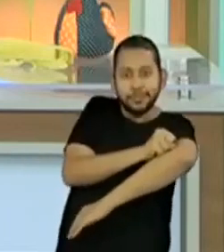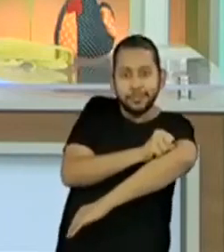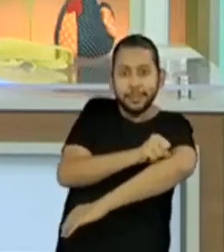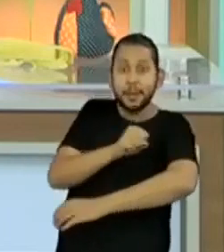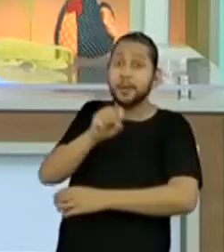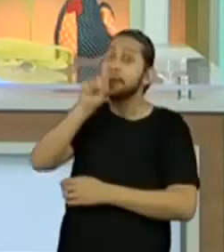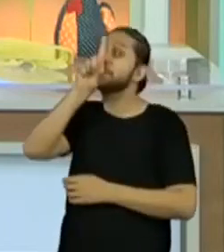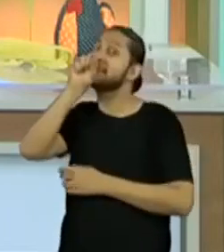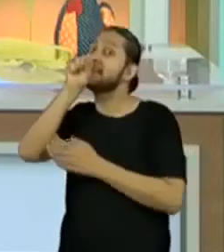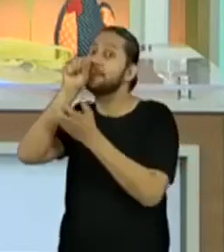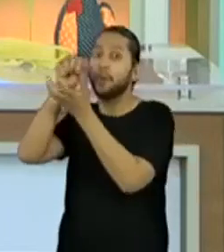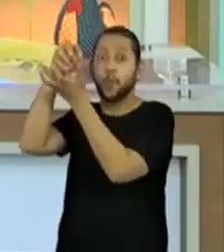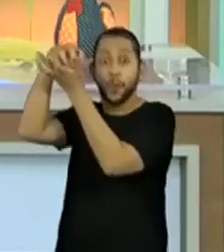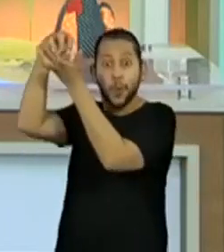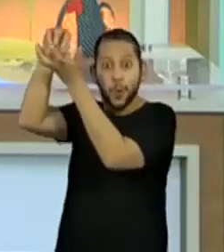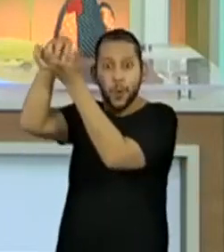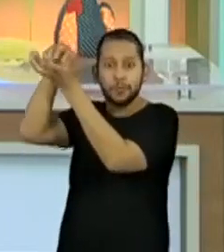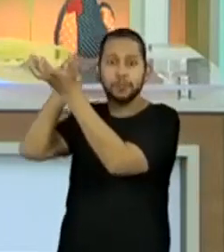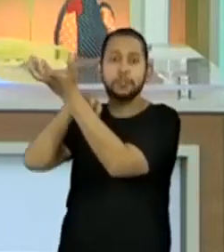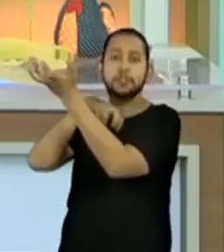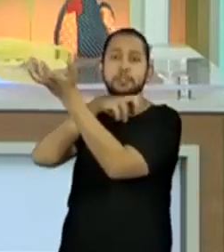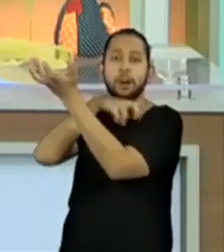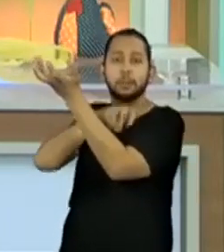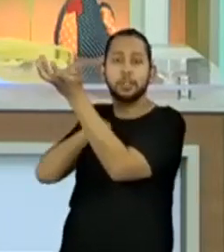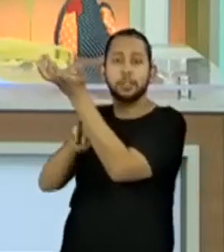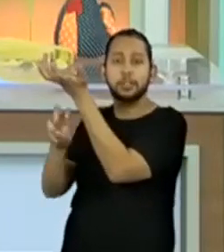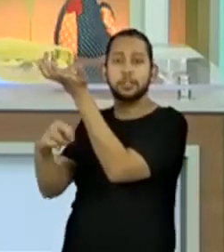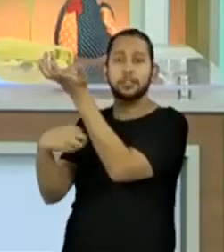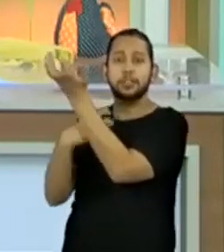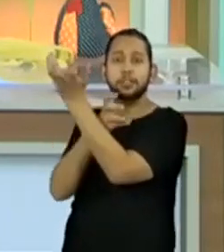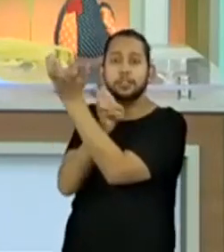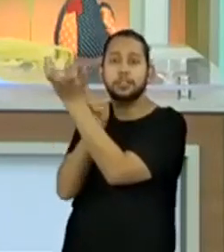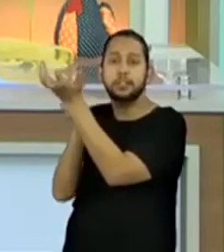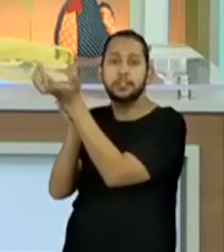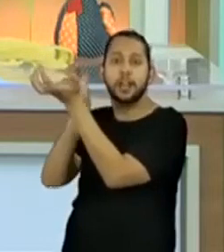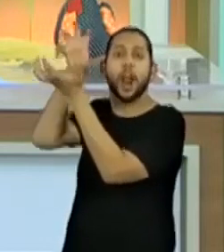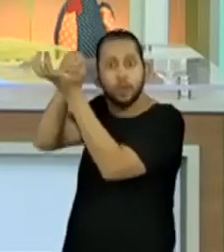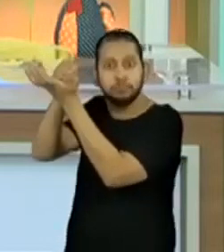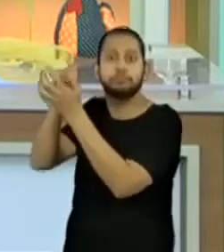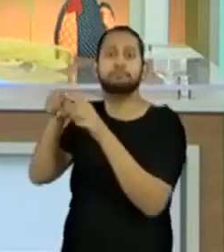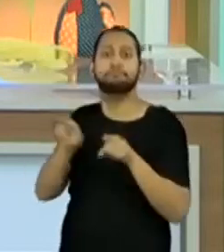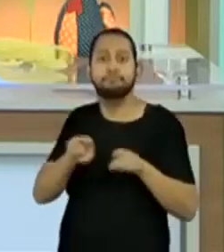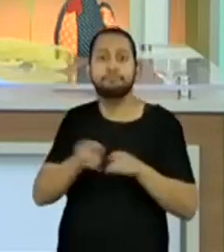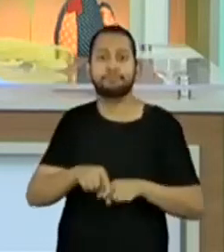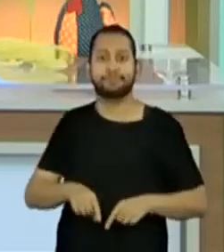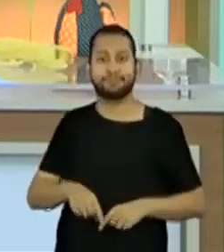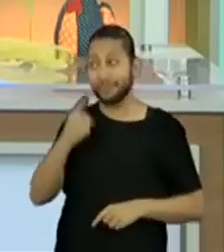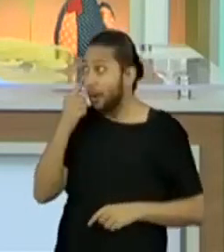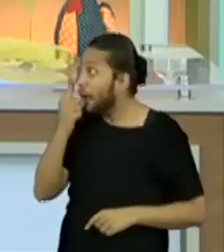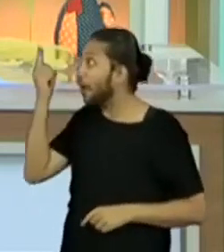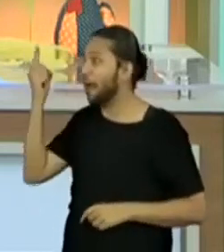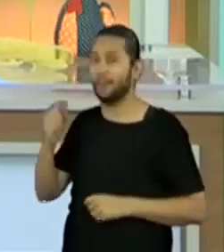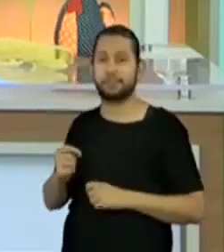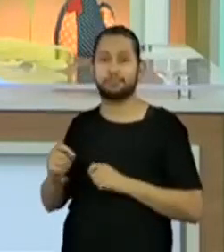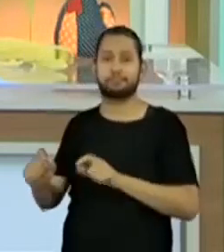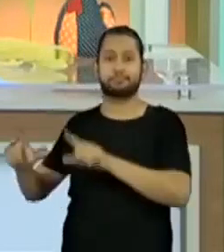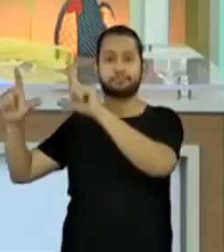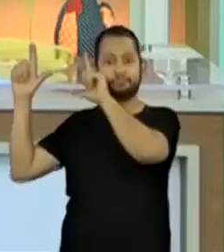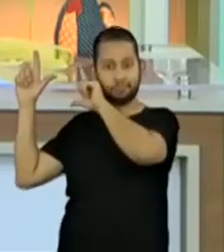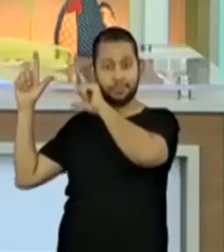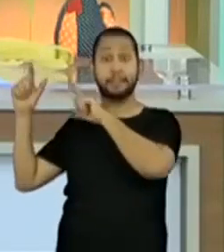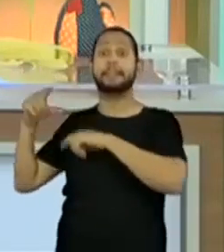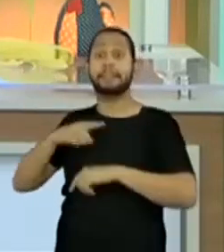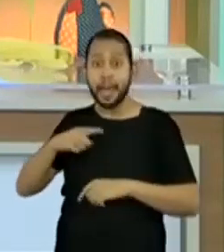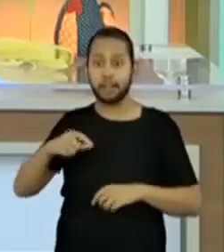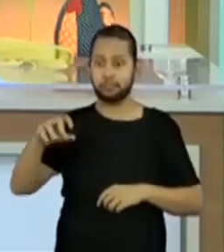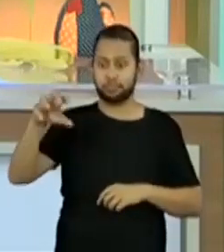Yasmin. Ok, isso mesmo. Boa observação. Vamos ver lá na tela as cadeias alimentares